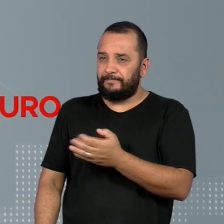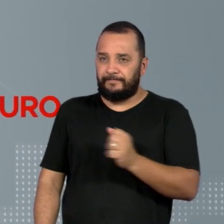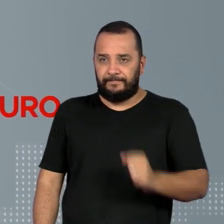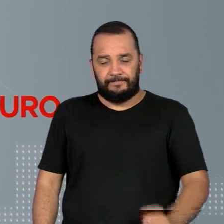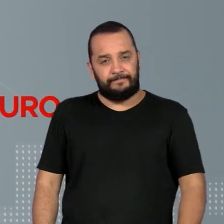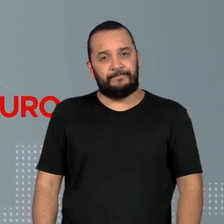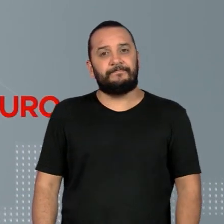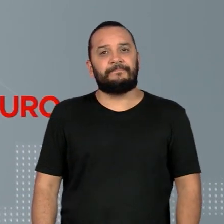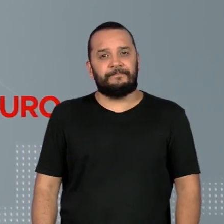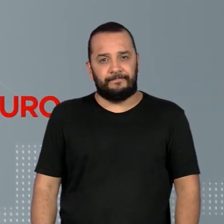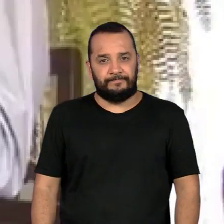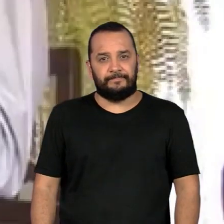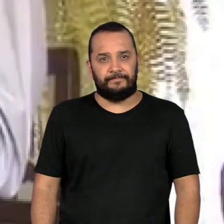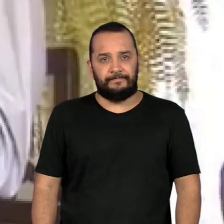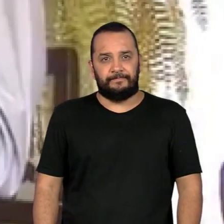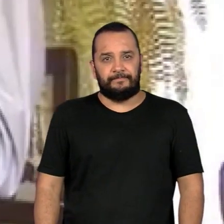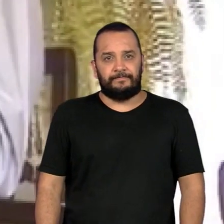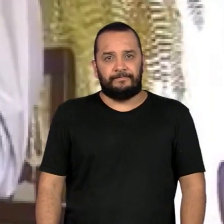salve.icmbio.gov.br.